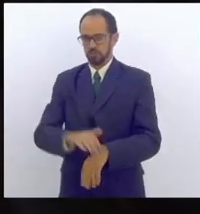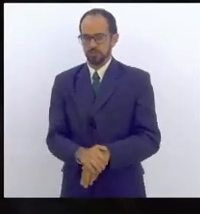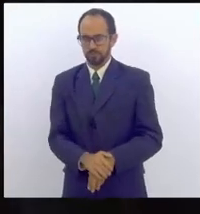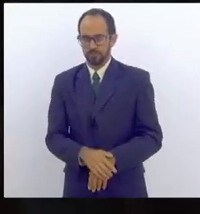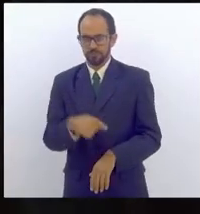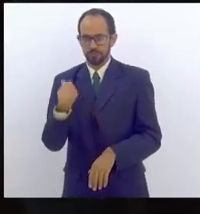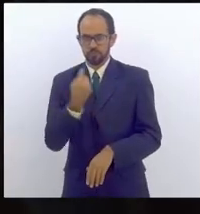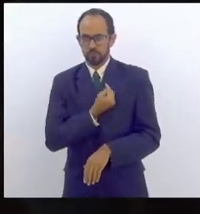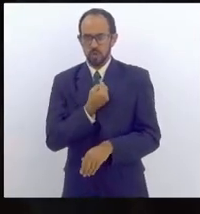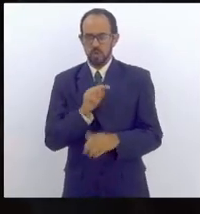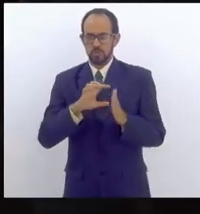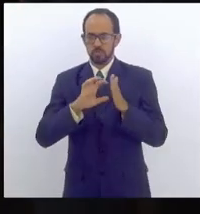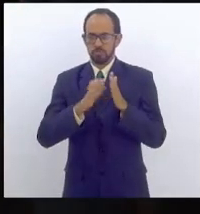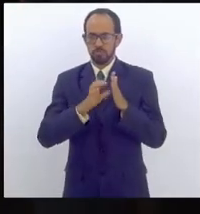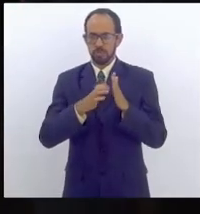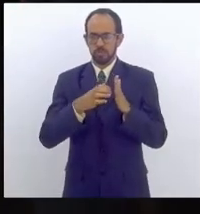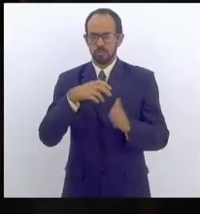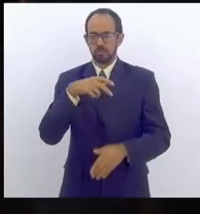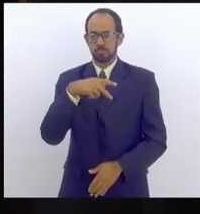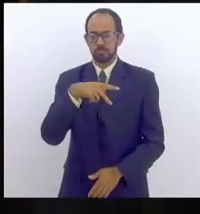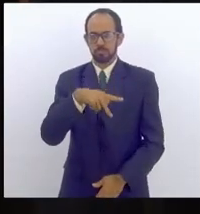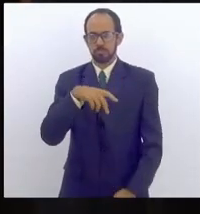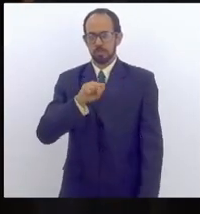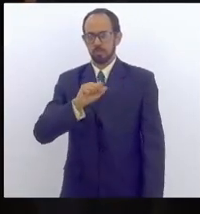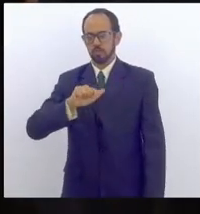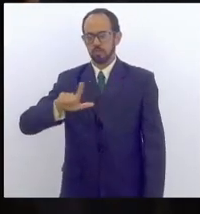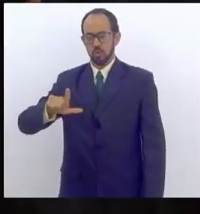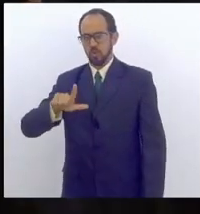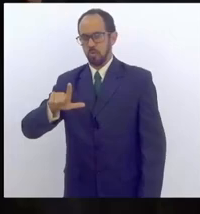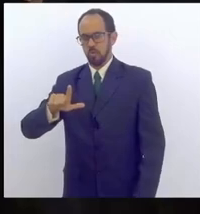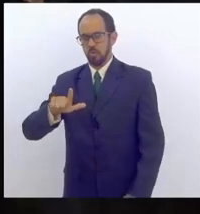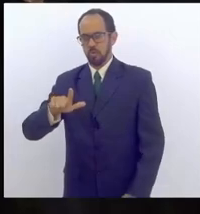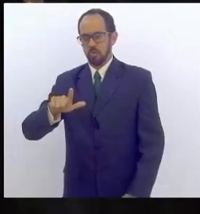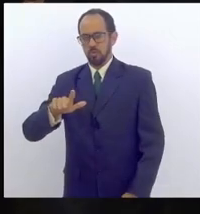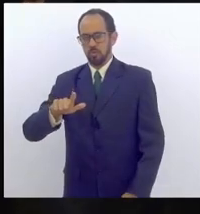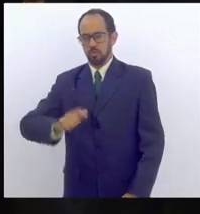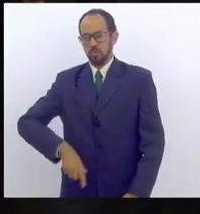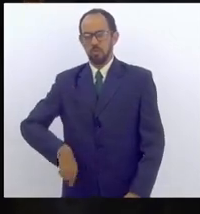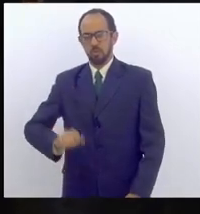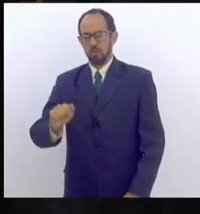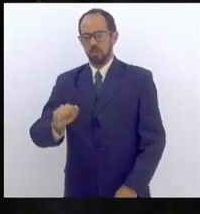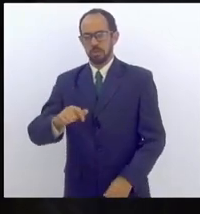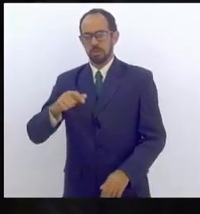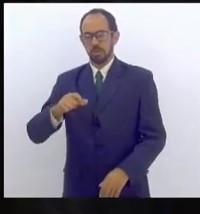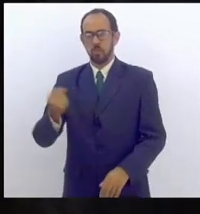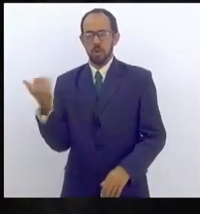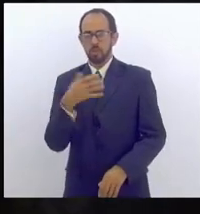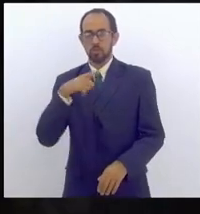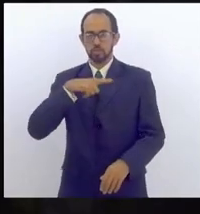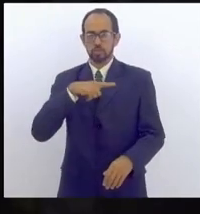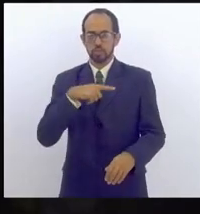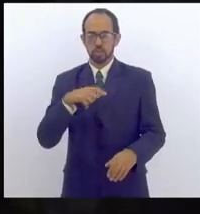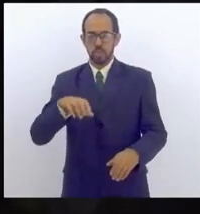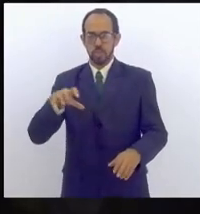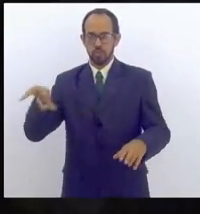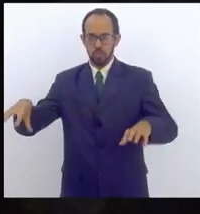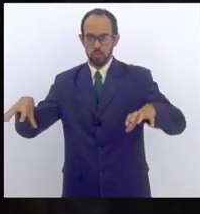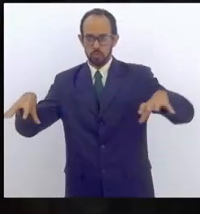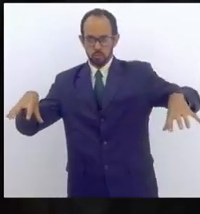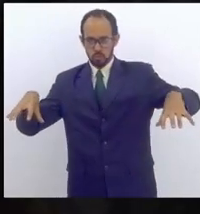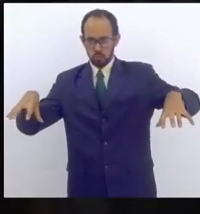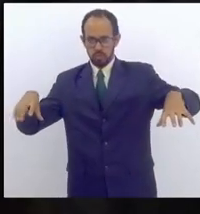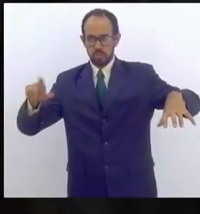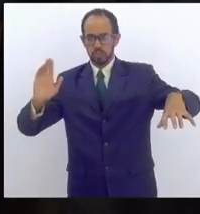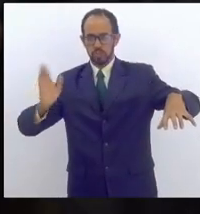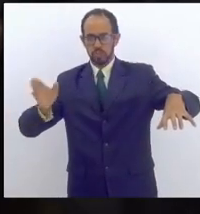do Partido Socialismo e Liberdade, o PSOL, enquanto ainda existia duas chapas, nós já havíamos fechado posição